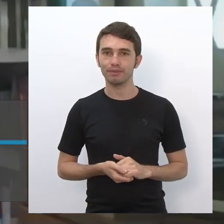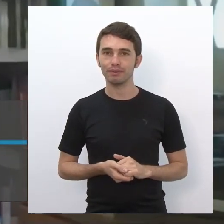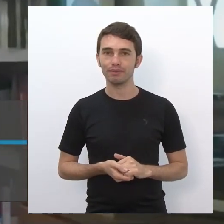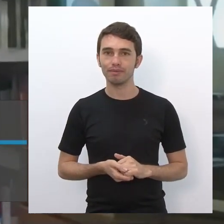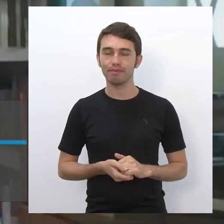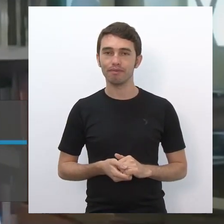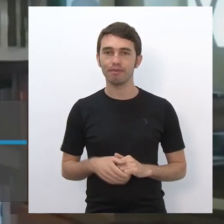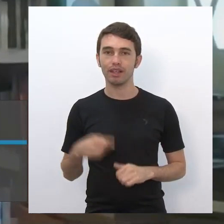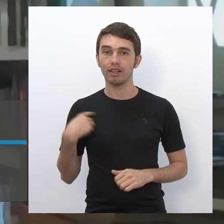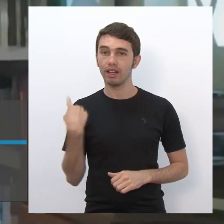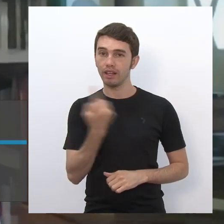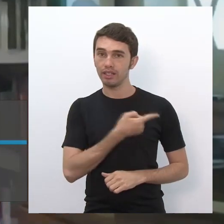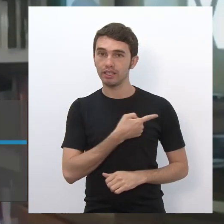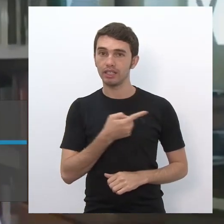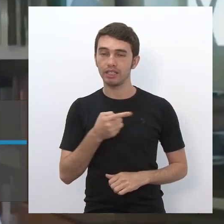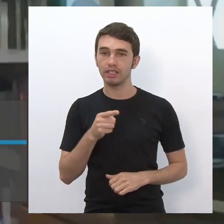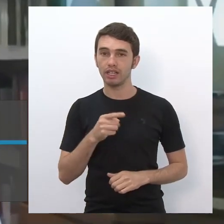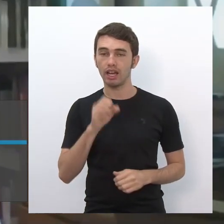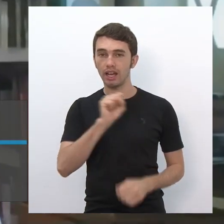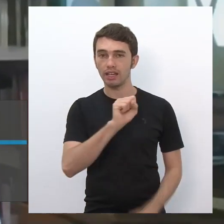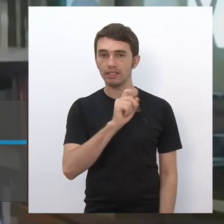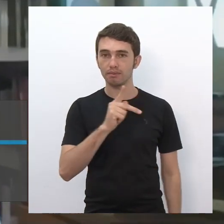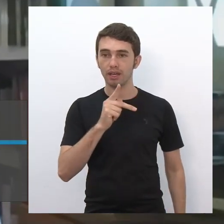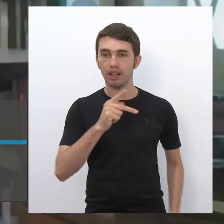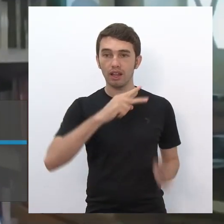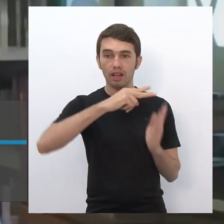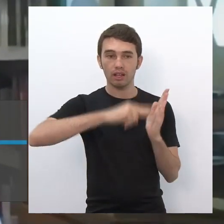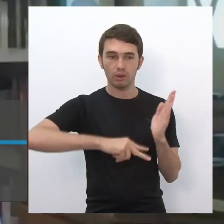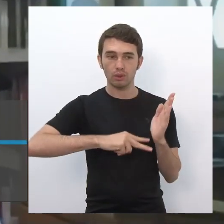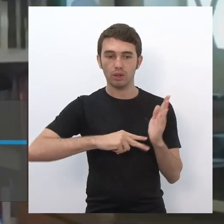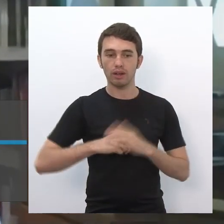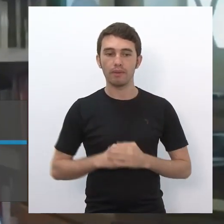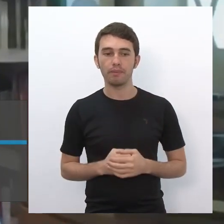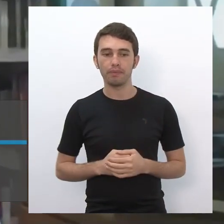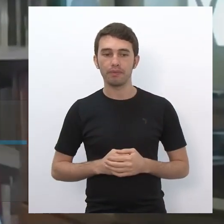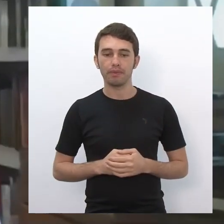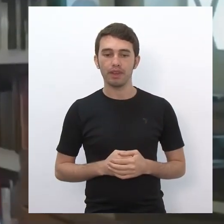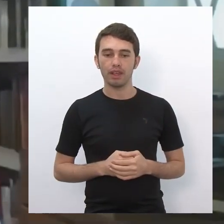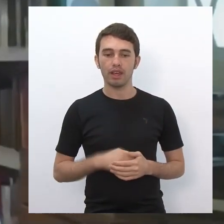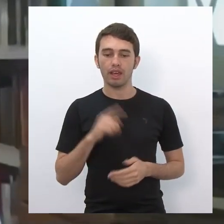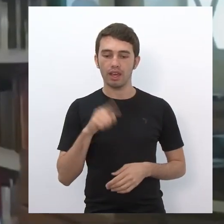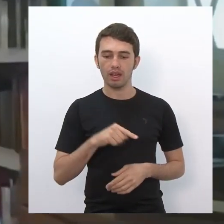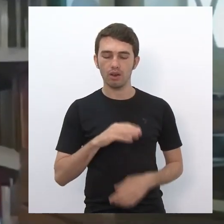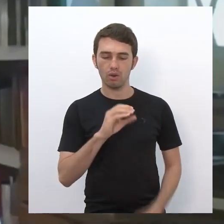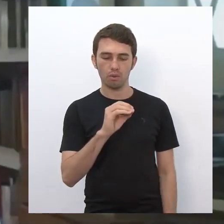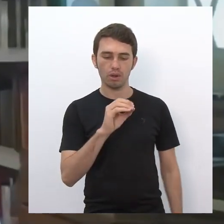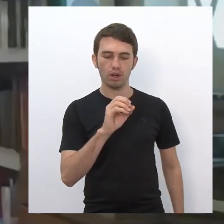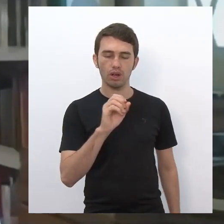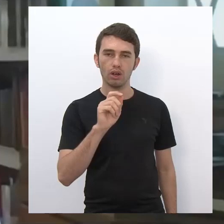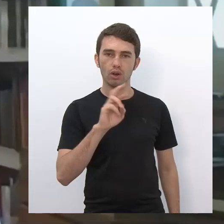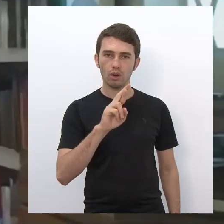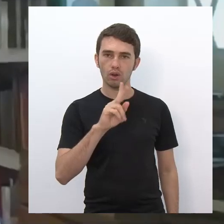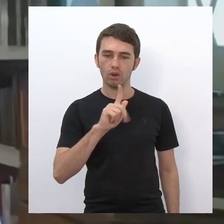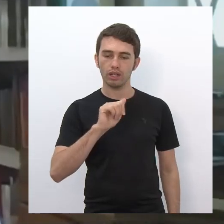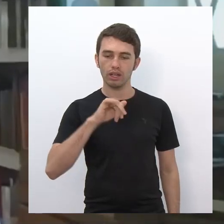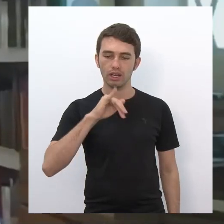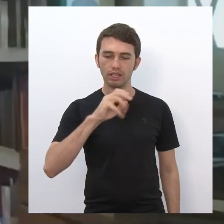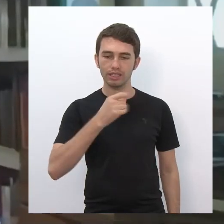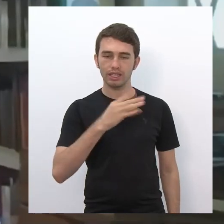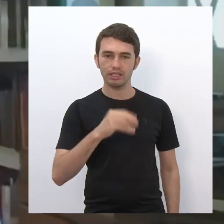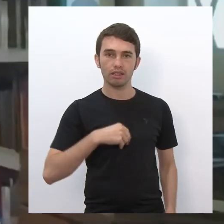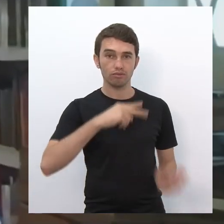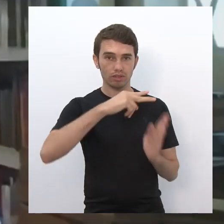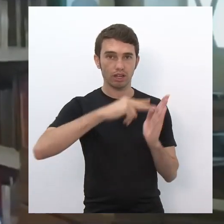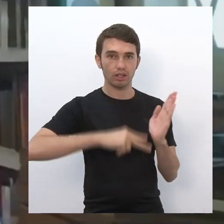A gente lá a SP Leituras, que é uma organização social de cultura, né?